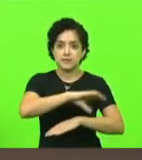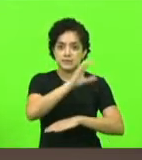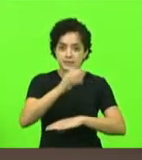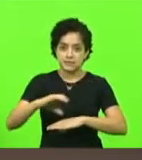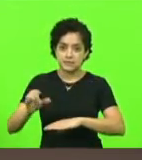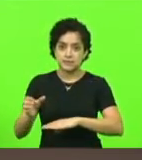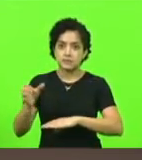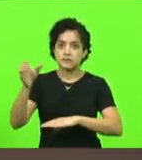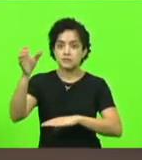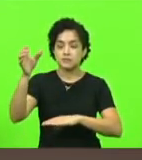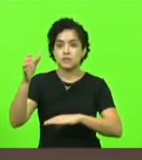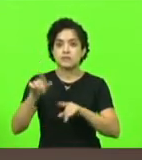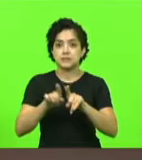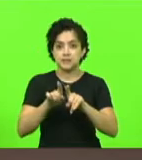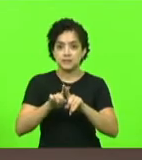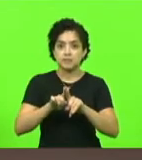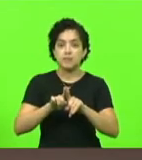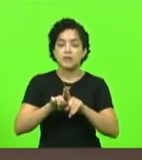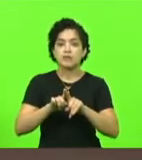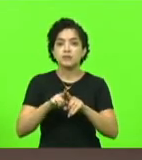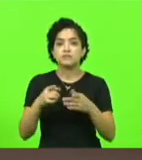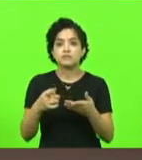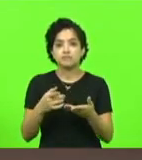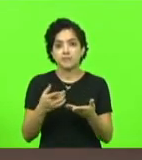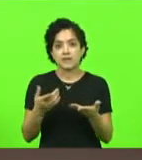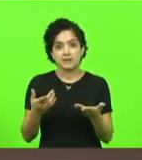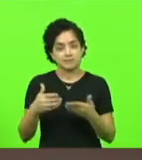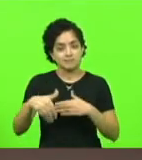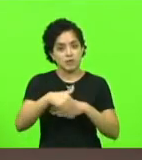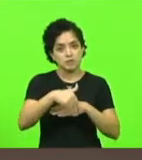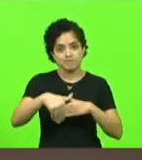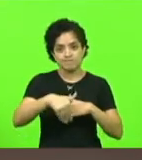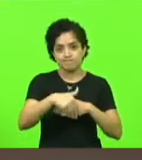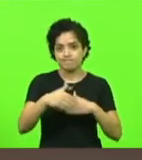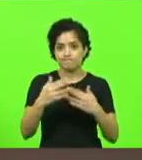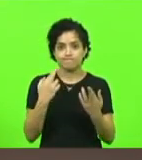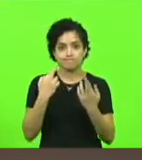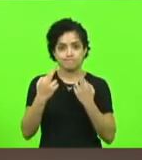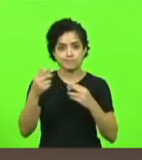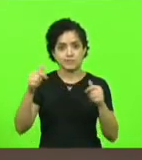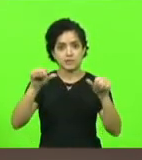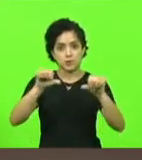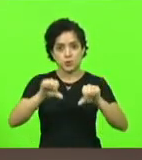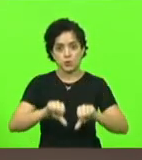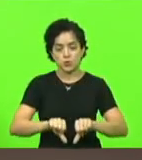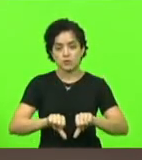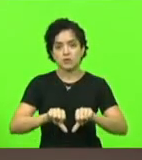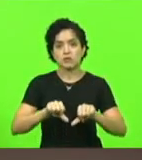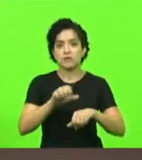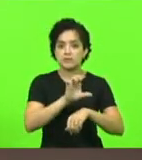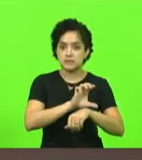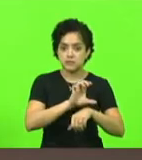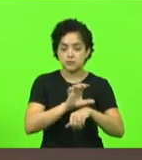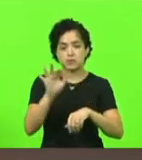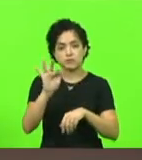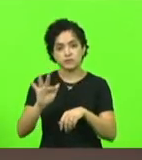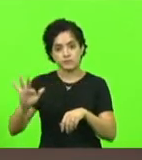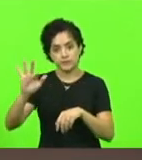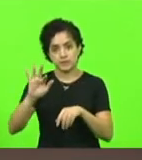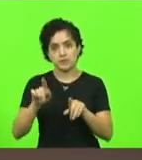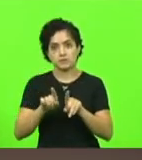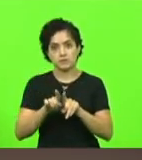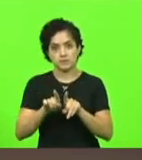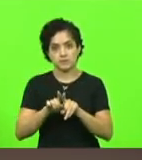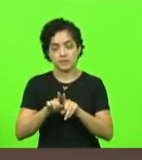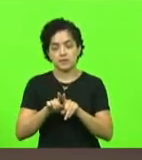e as rodovias lá também estão intransitáveis, sejam elas estaduais como federais, né? Com